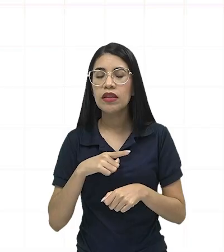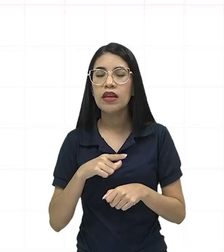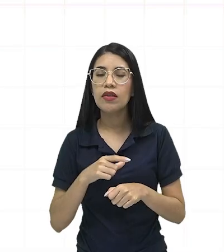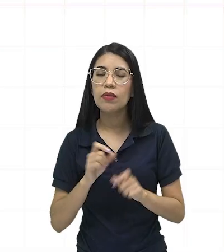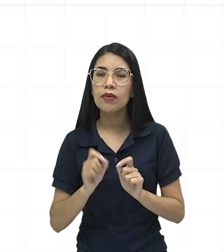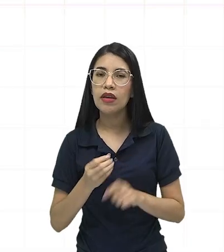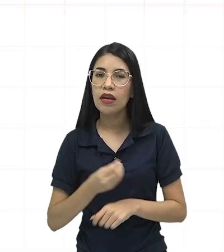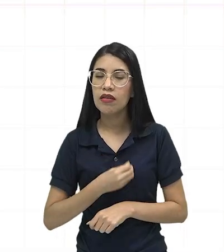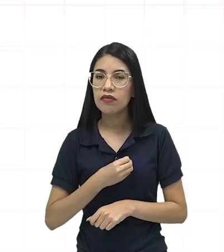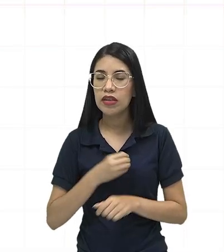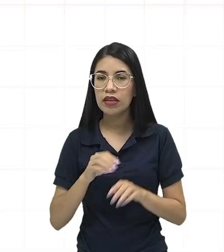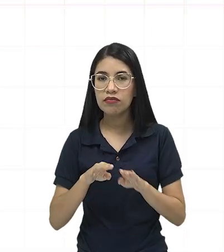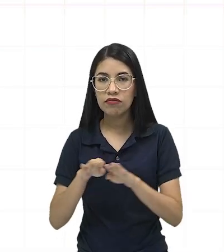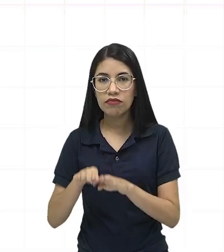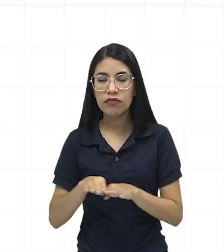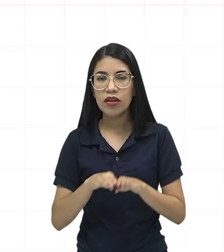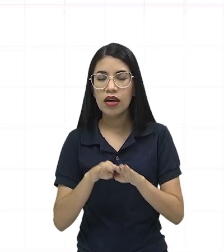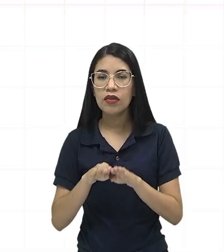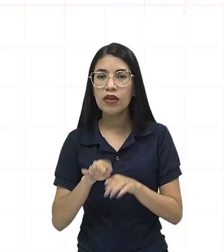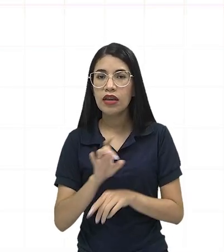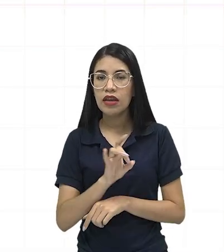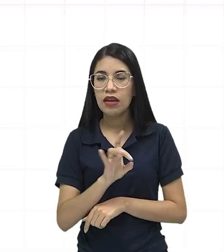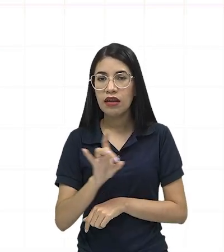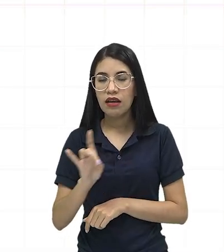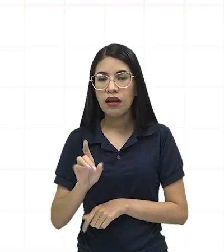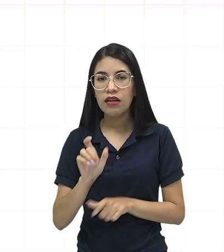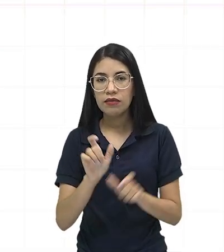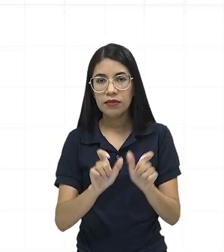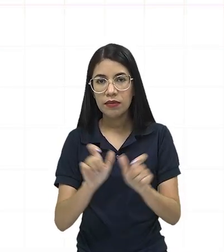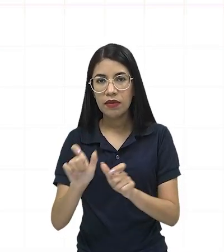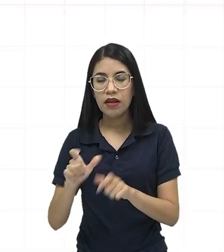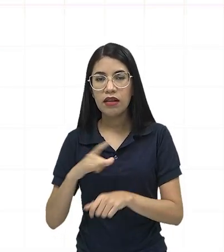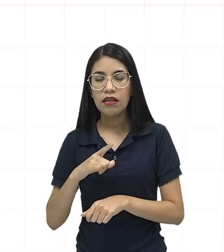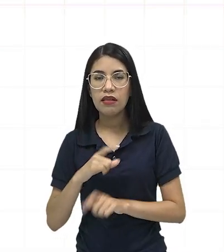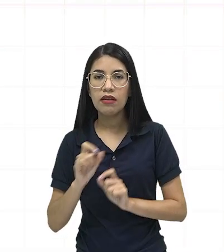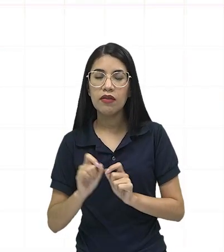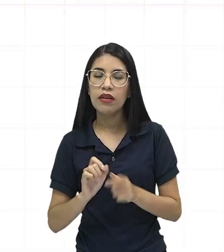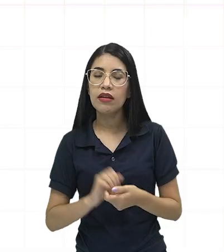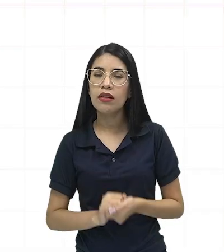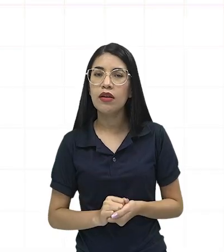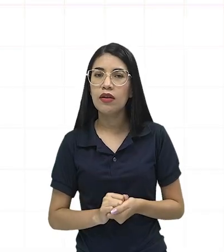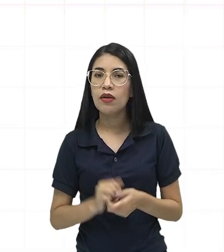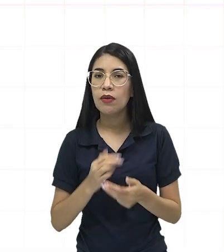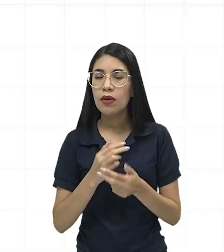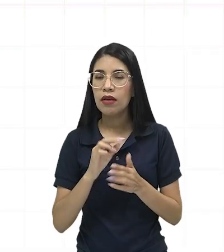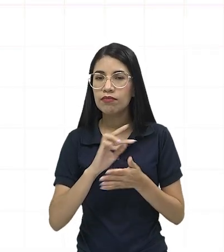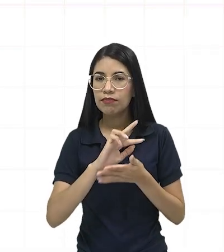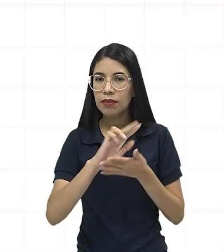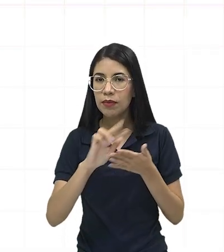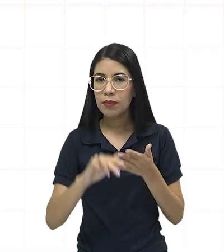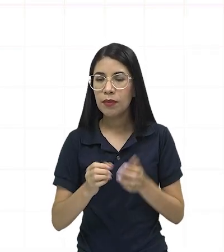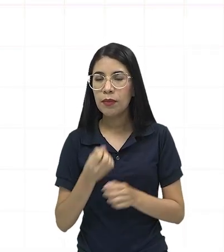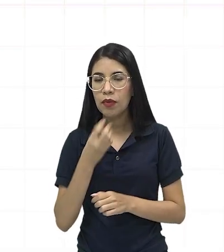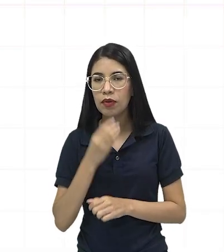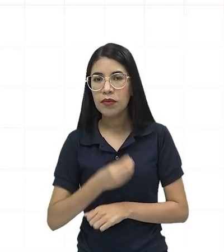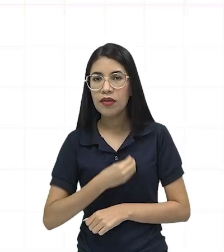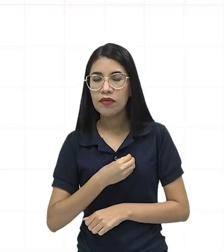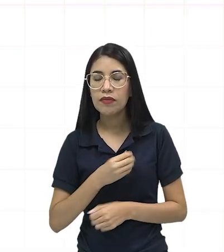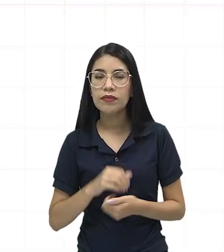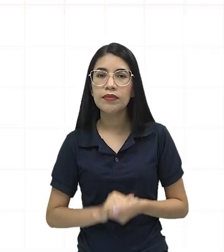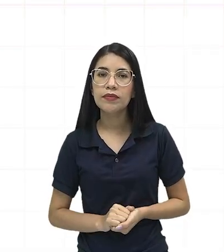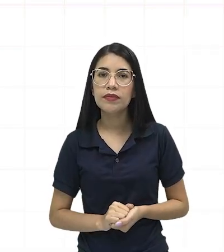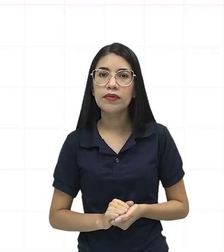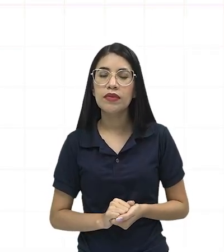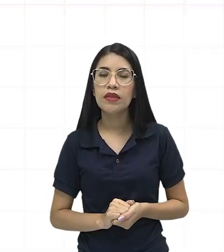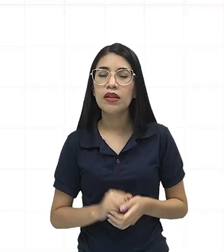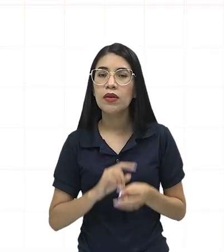vida entre todos, onde cada um, né, tem as melhores condições necessárias para a sua vida. Nós vamos